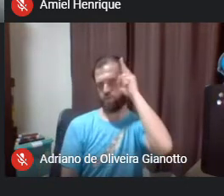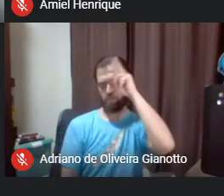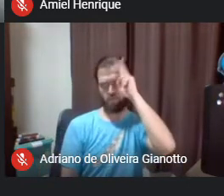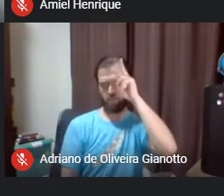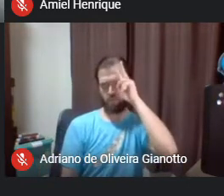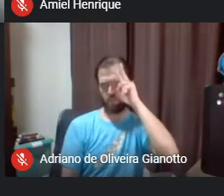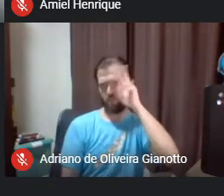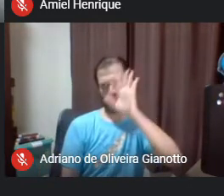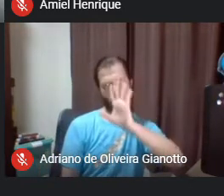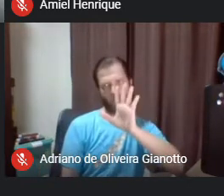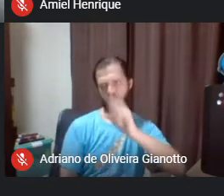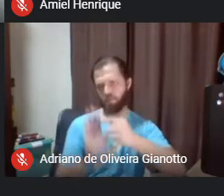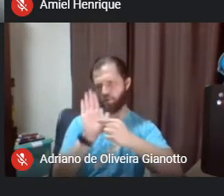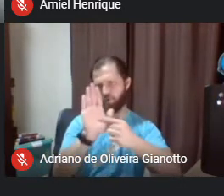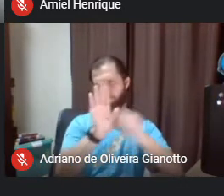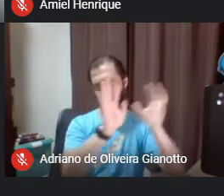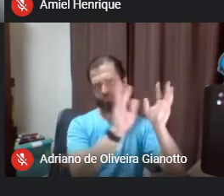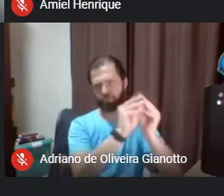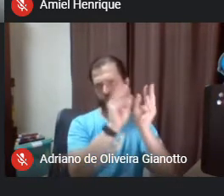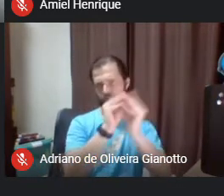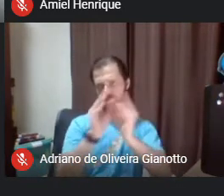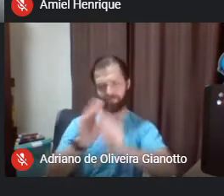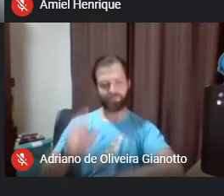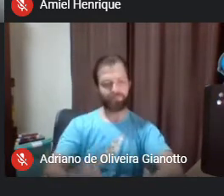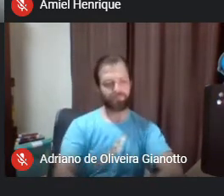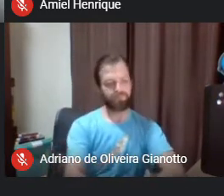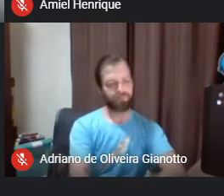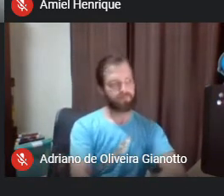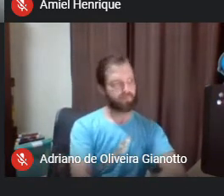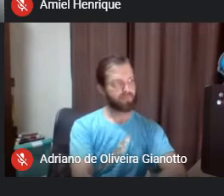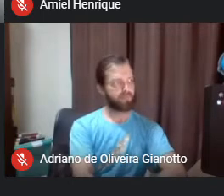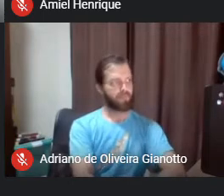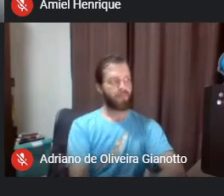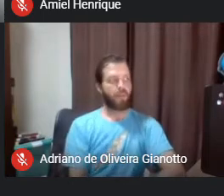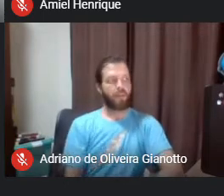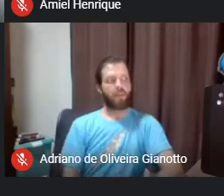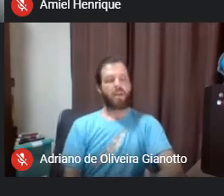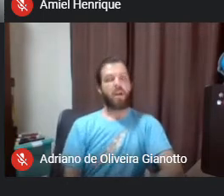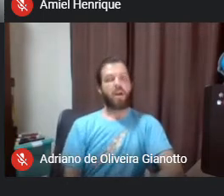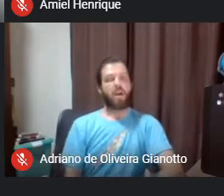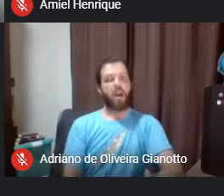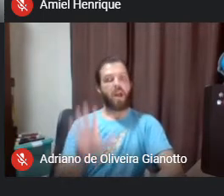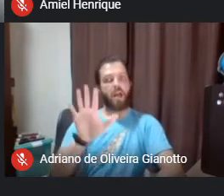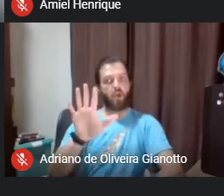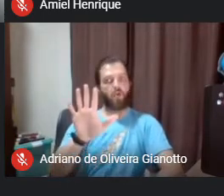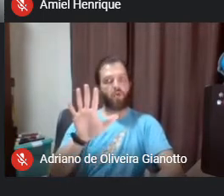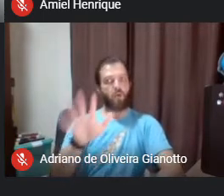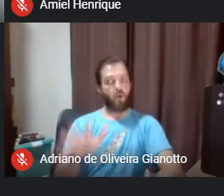né. Isso é só um pouquinho da história para vocês, estou falando bem sinteticamente.